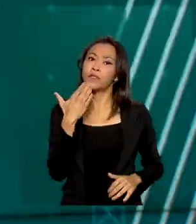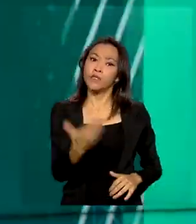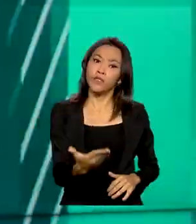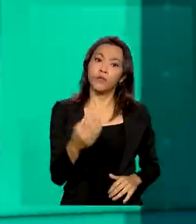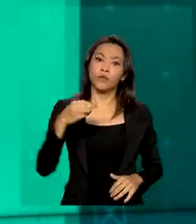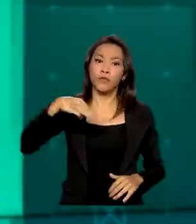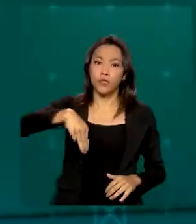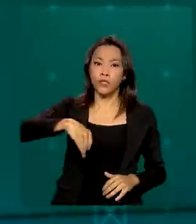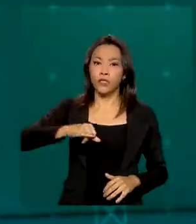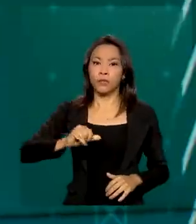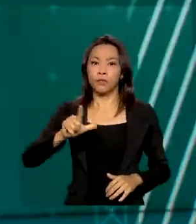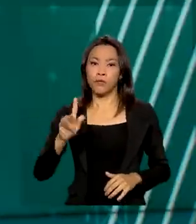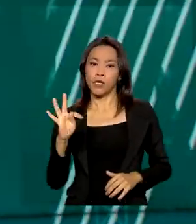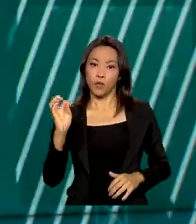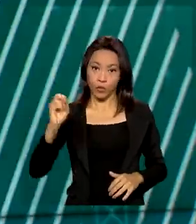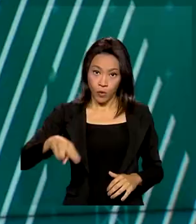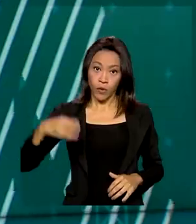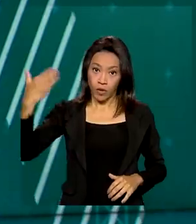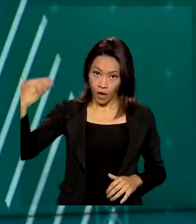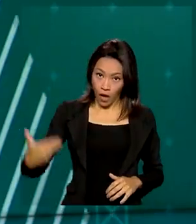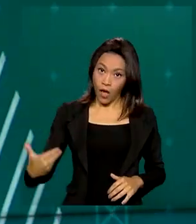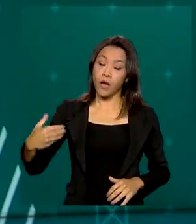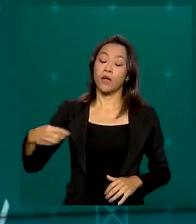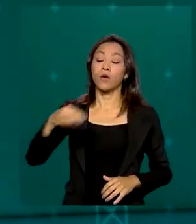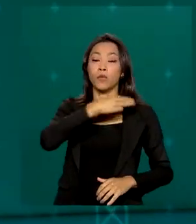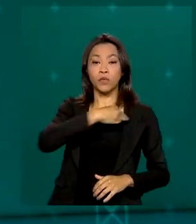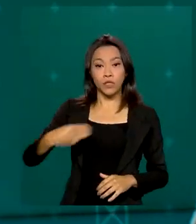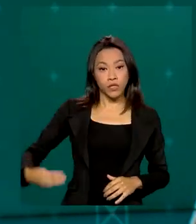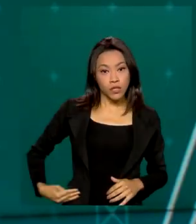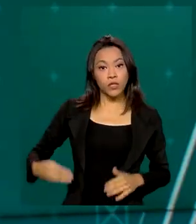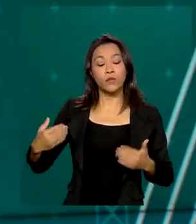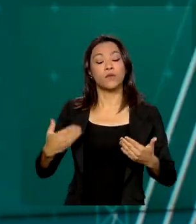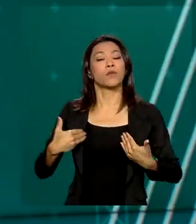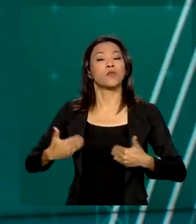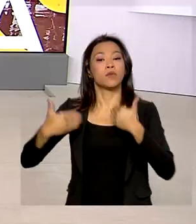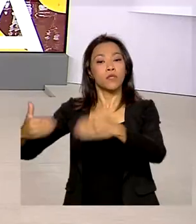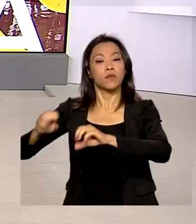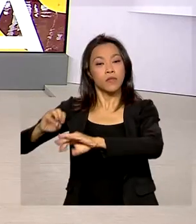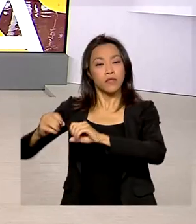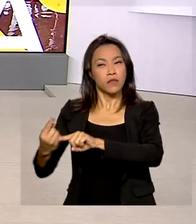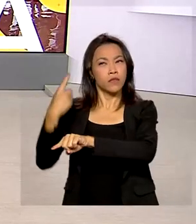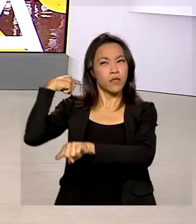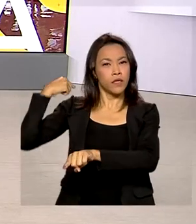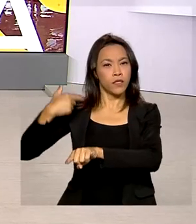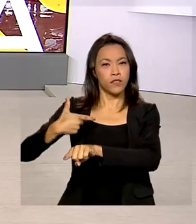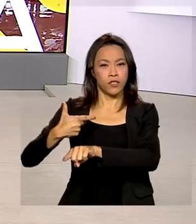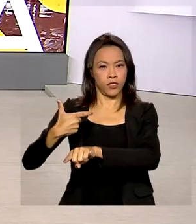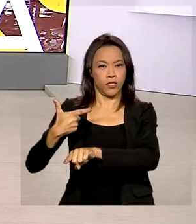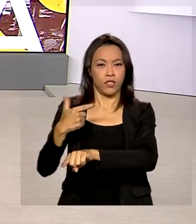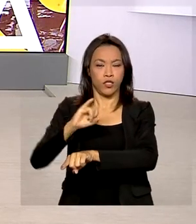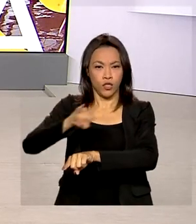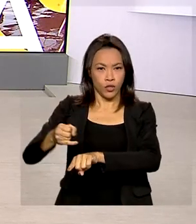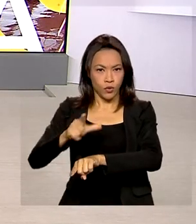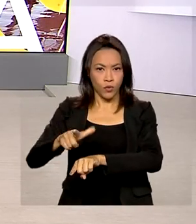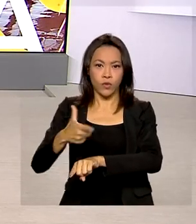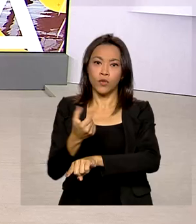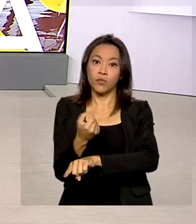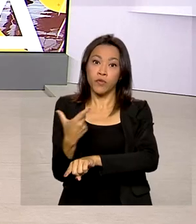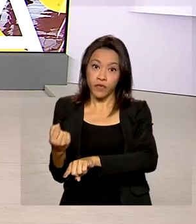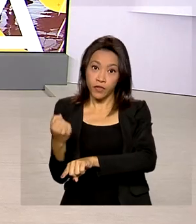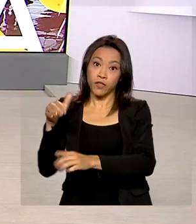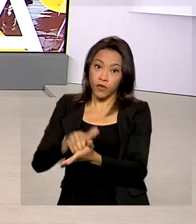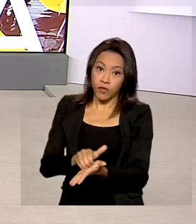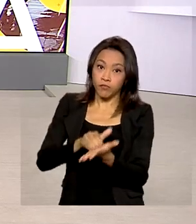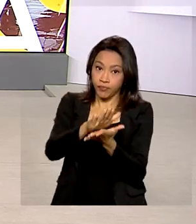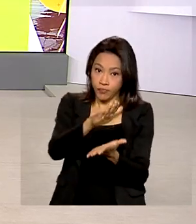que estava no comando do Ministério da Educação desde julho de 2020 a exoneração foi comunicada